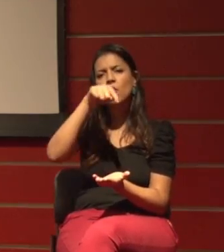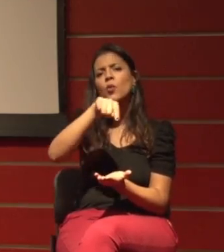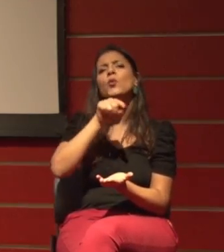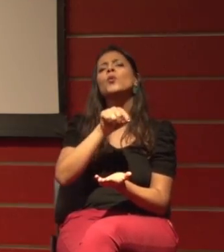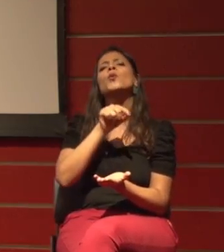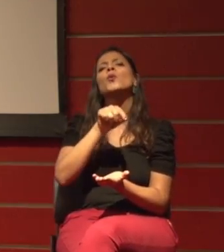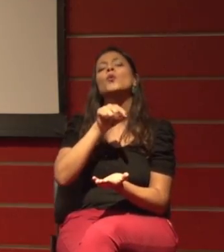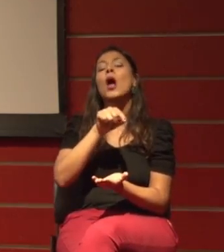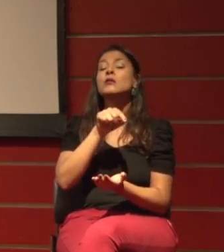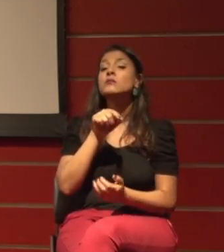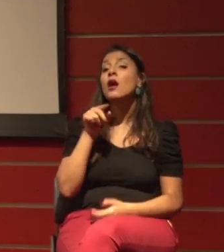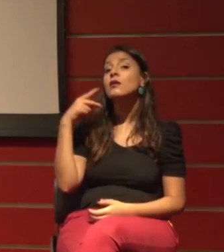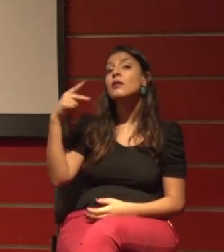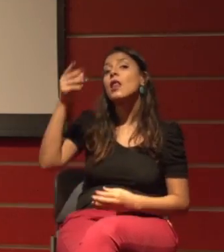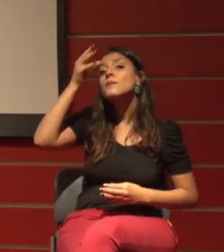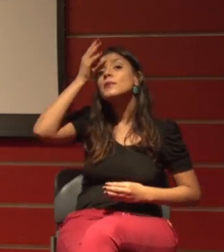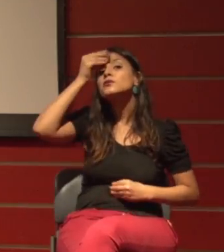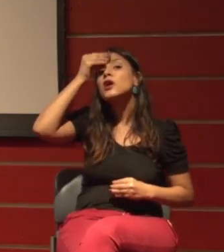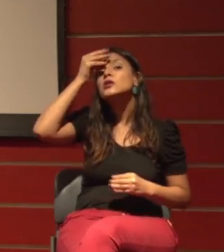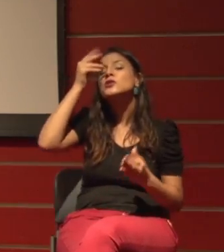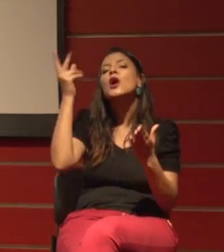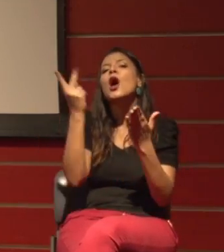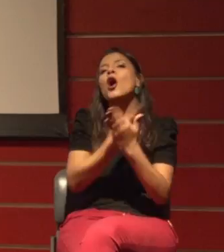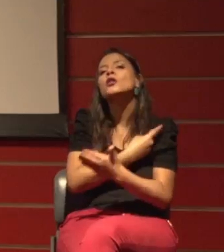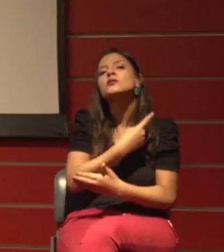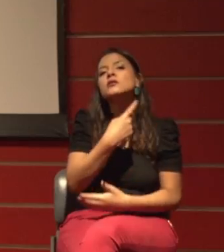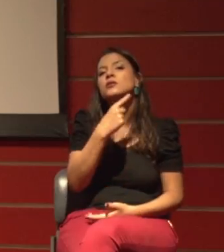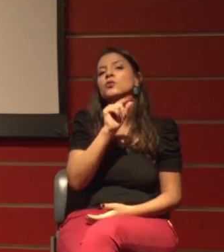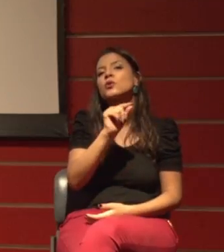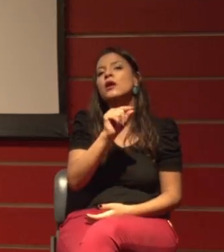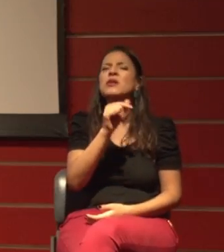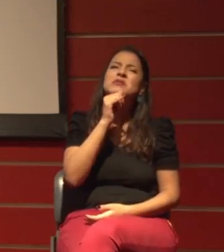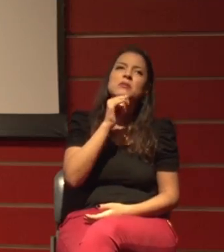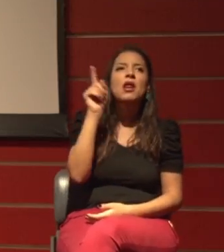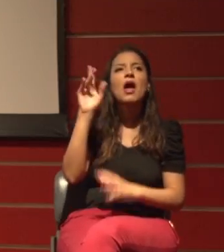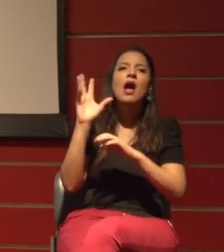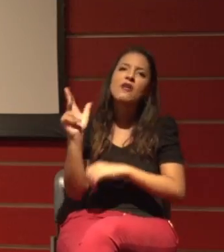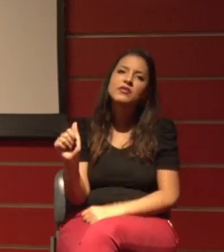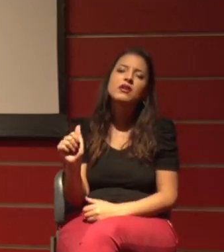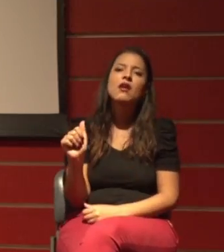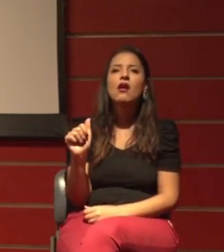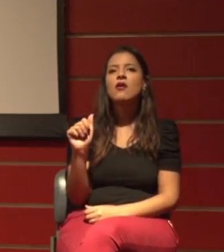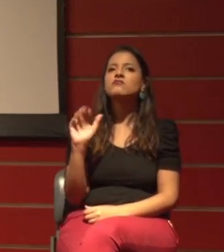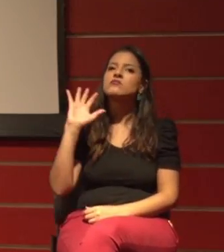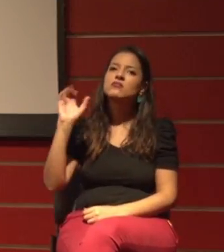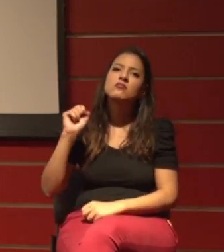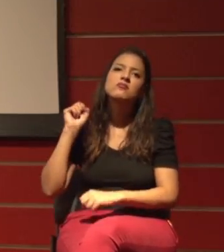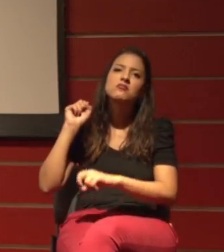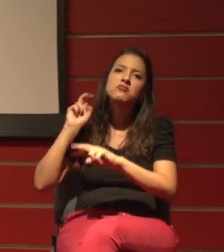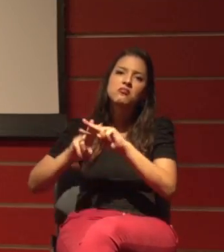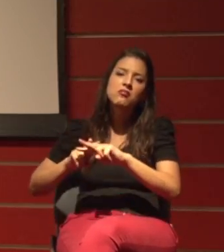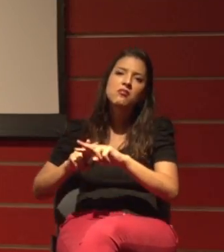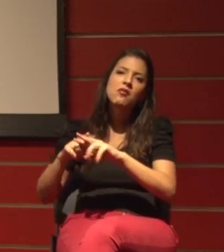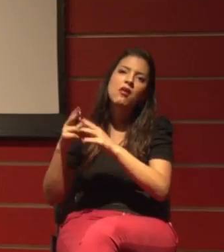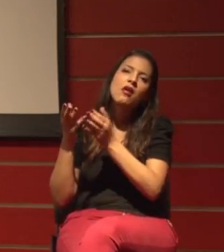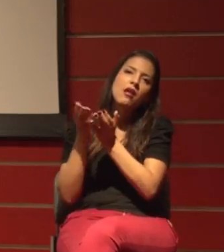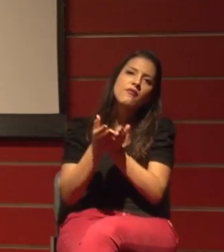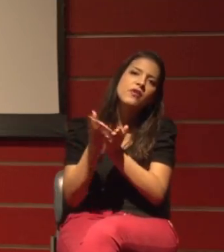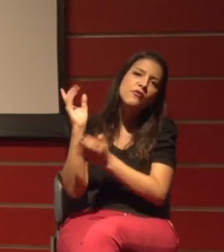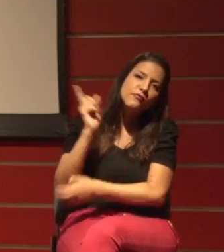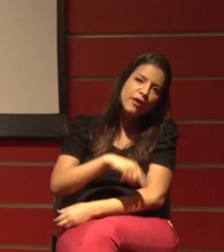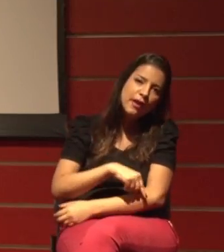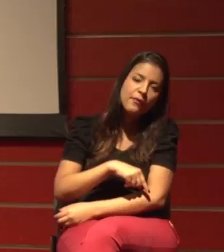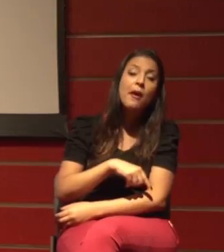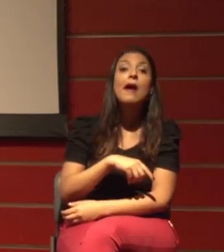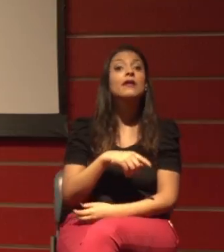Eh foi capturada em África foi colocada em tal data foi colocada dentro do navio em tal data eh Partiu pro Brasil